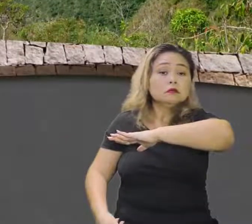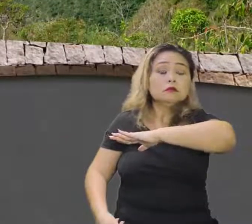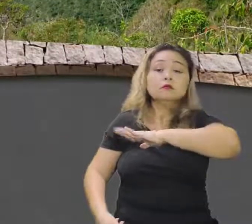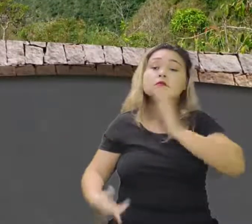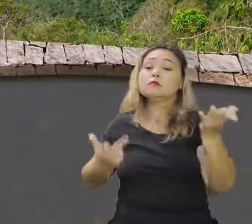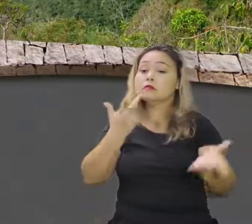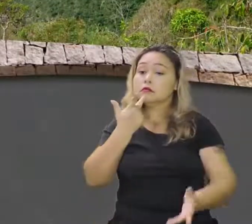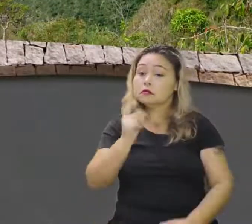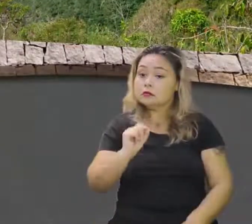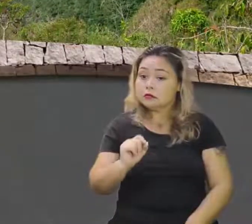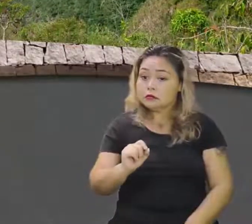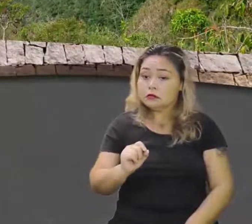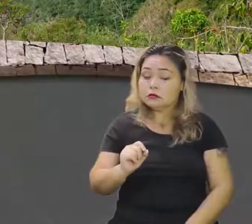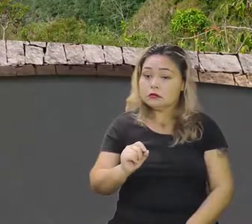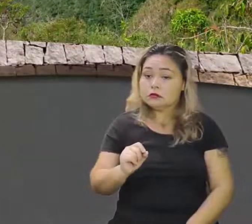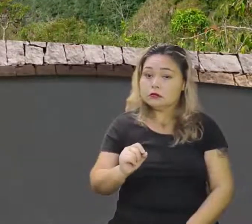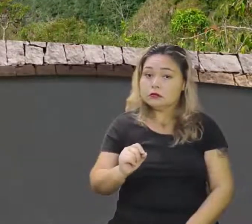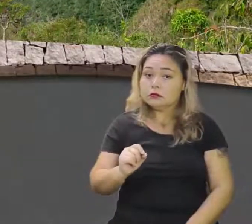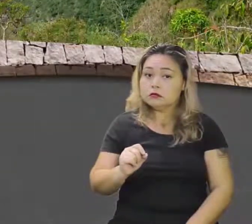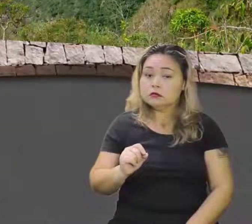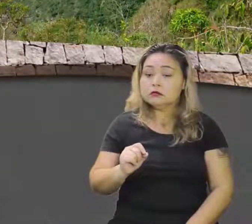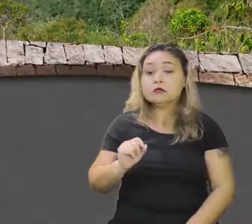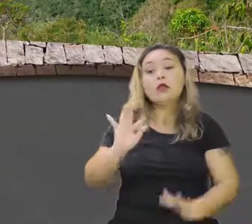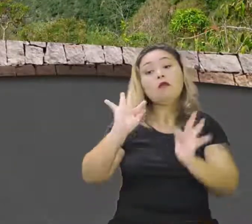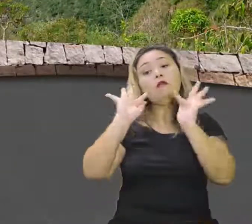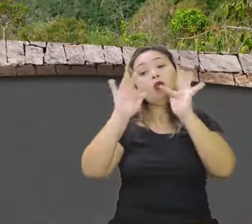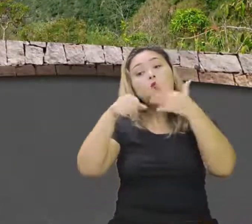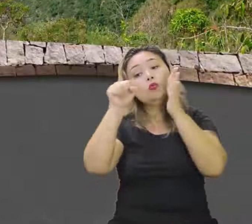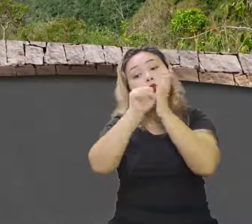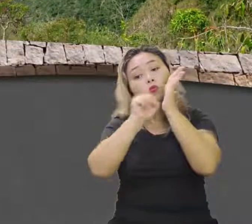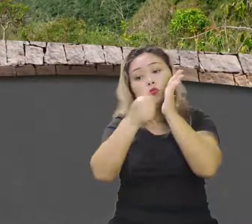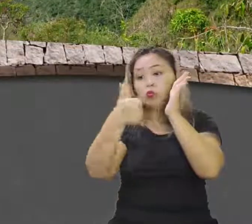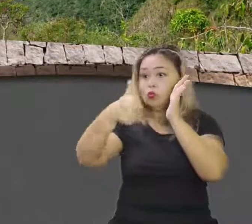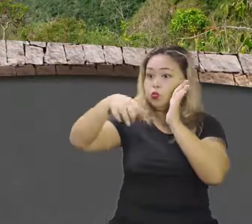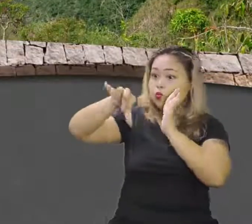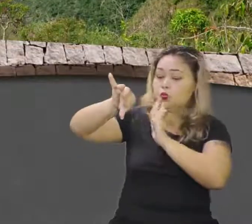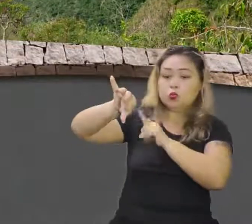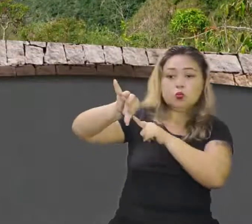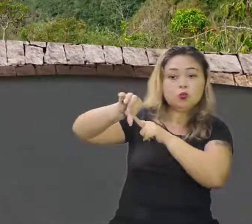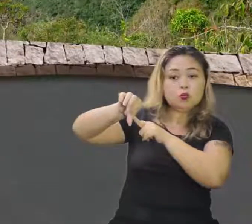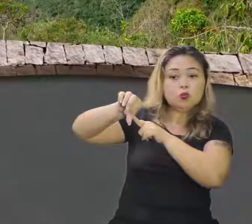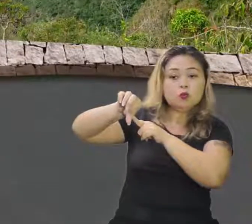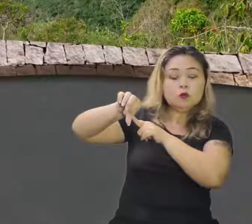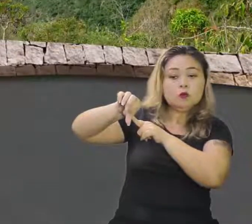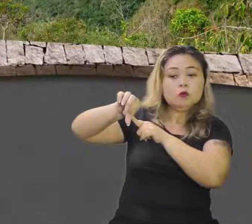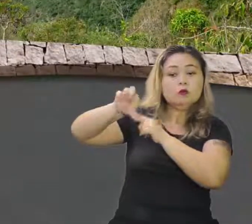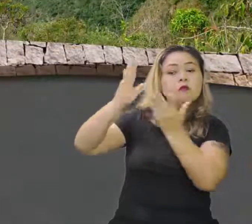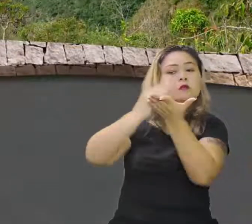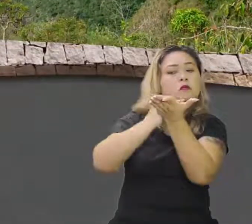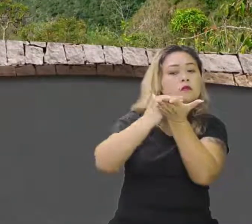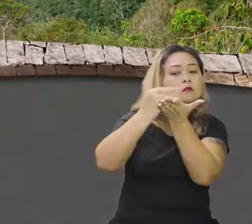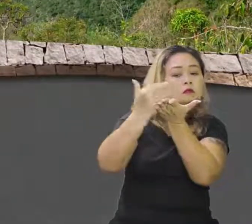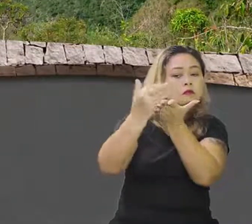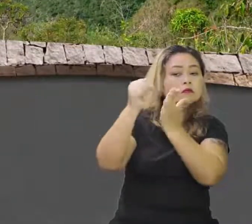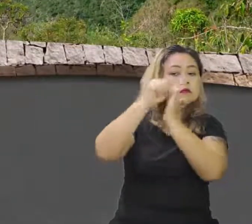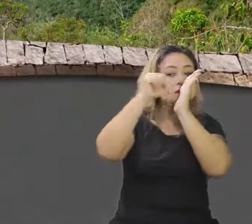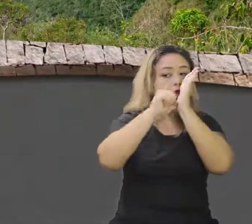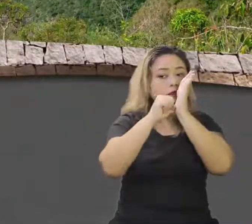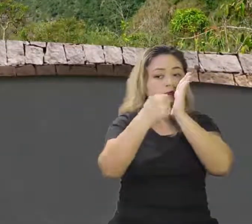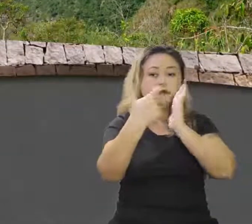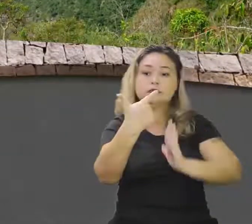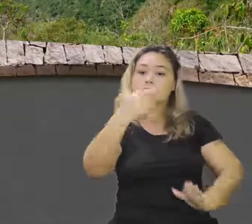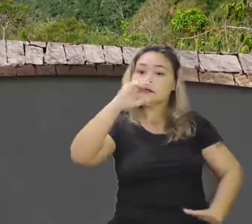Nós estamos falando do final do século XIX, início do